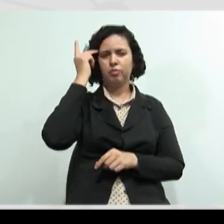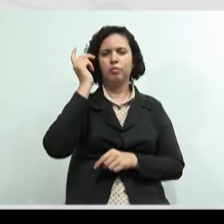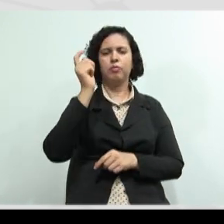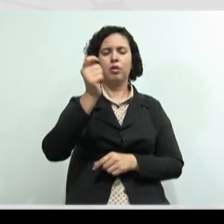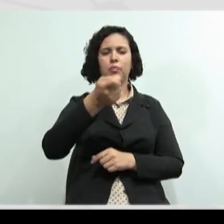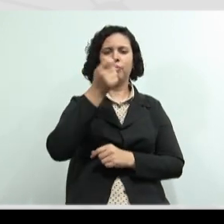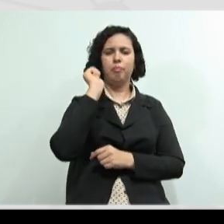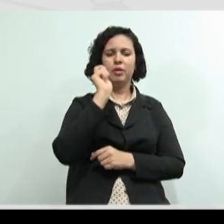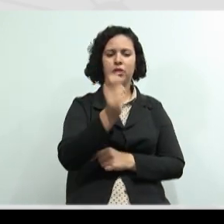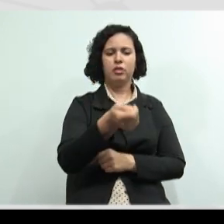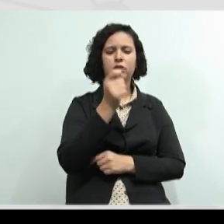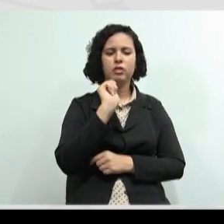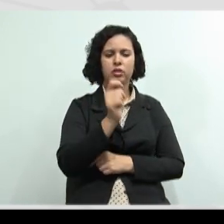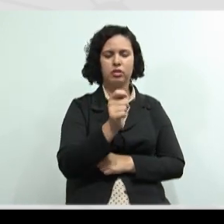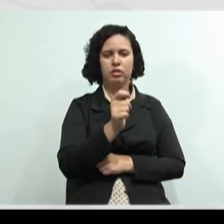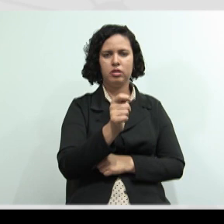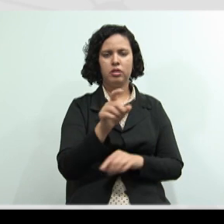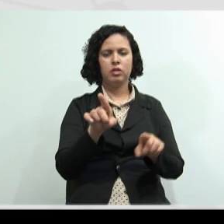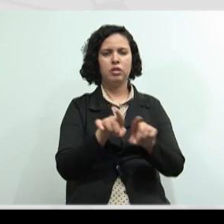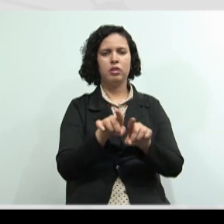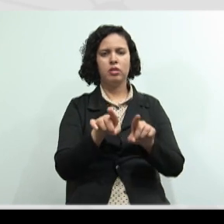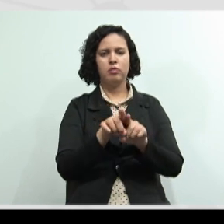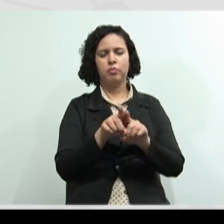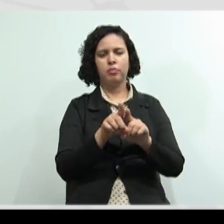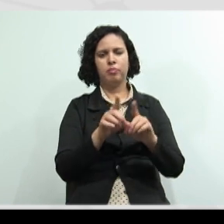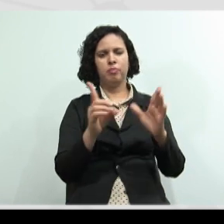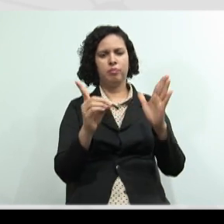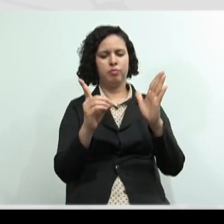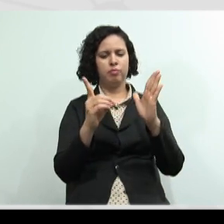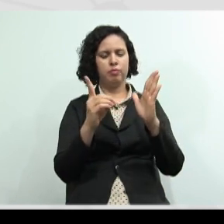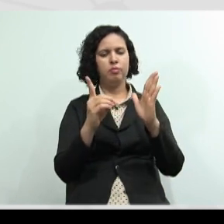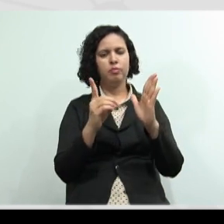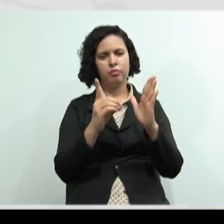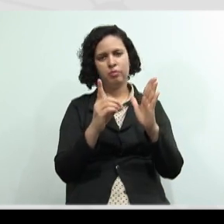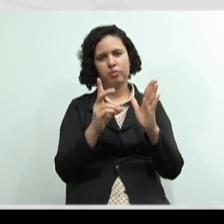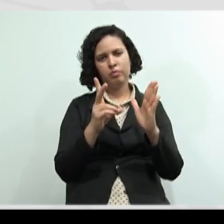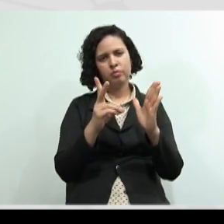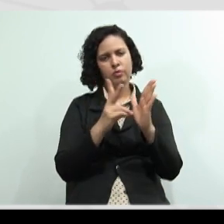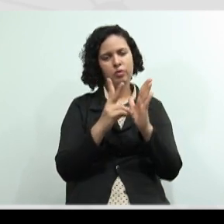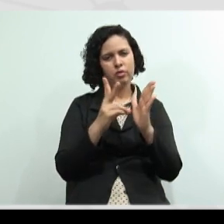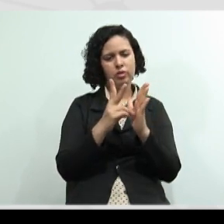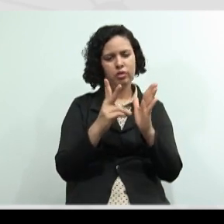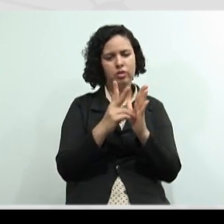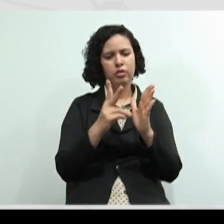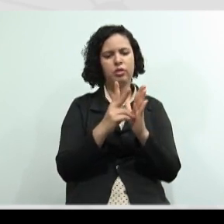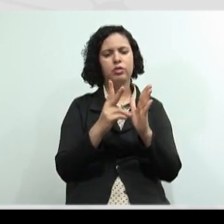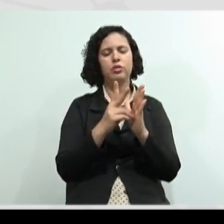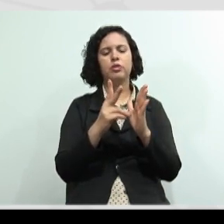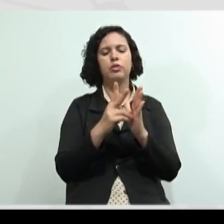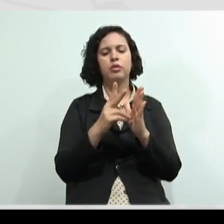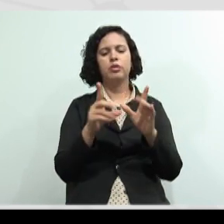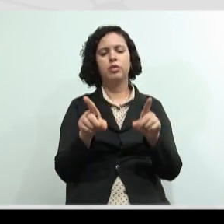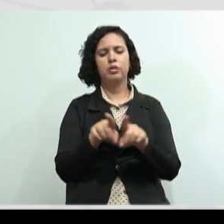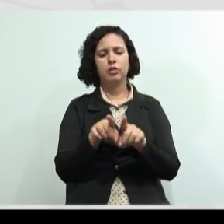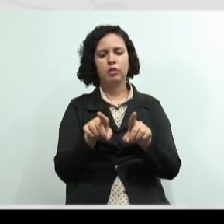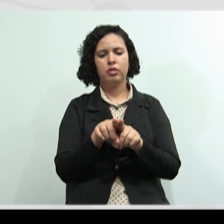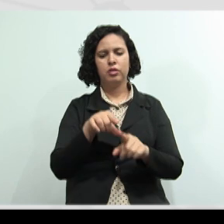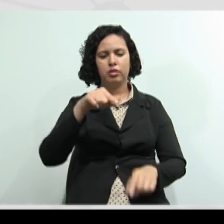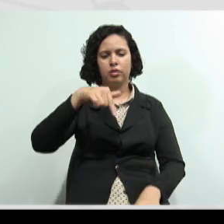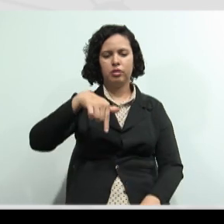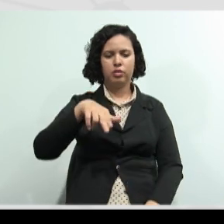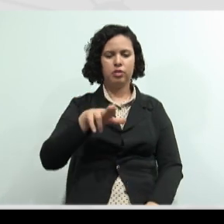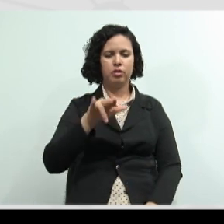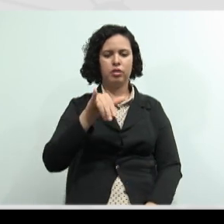indígenas, pessoas que vivem, né, em reservas indígenas, os quilombolas e os assentados da reforma